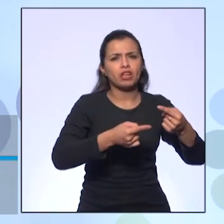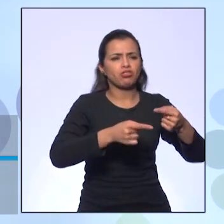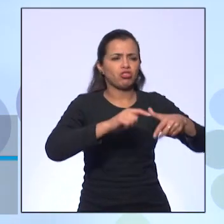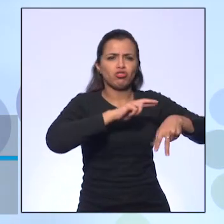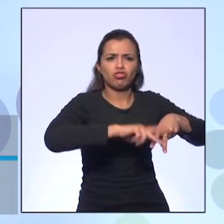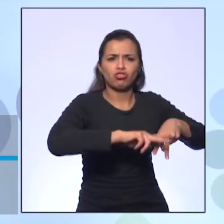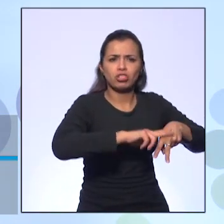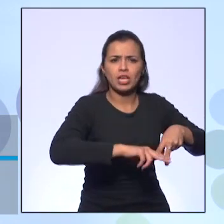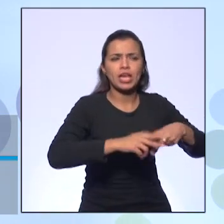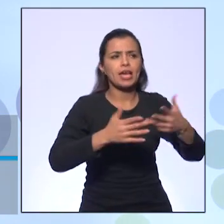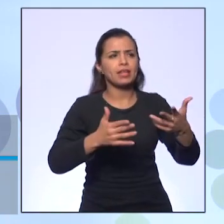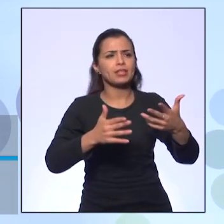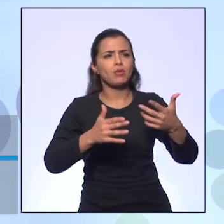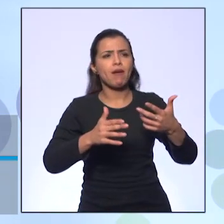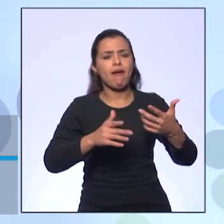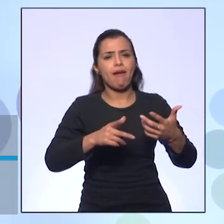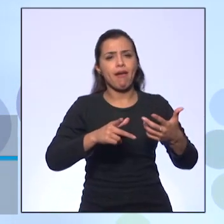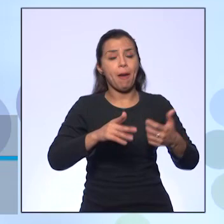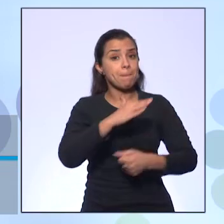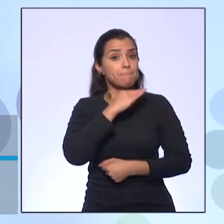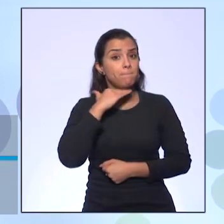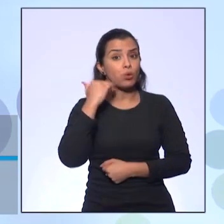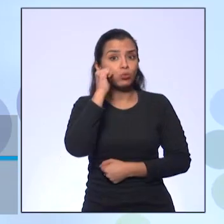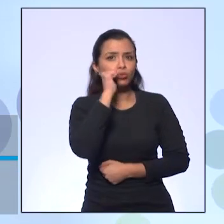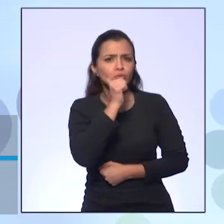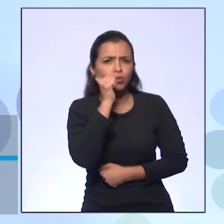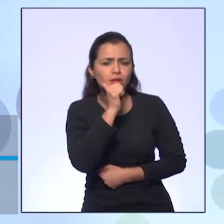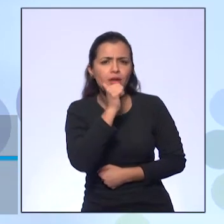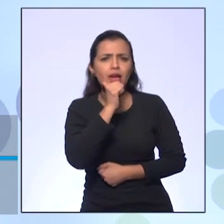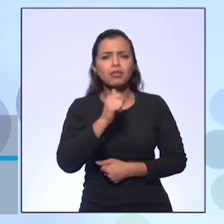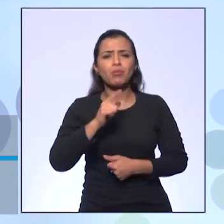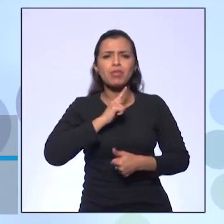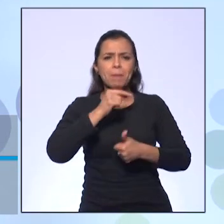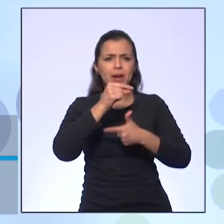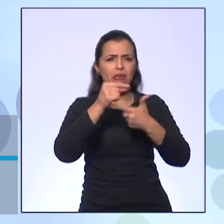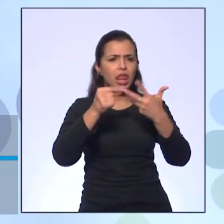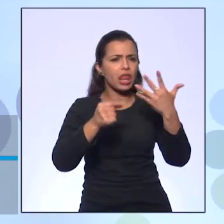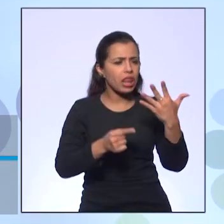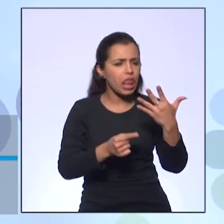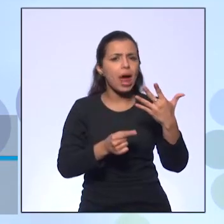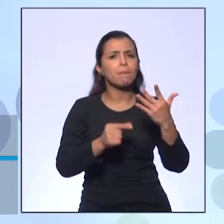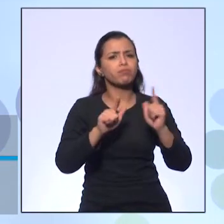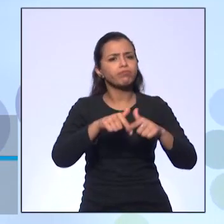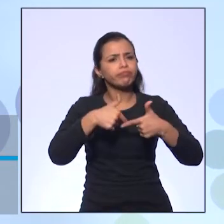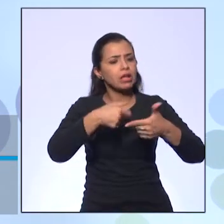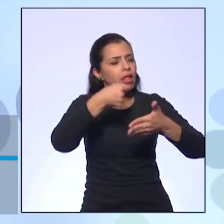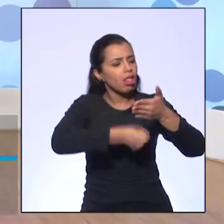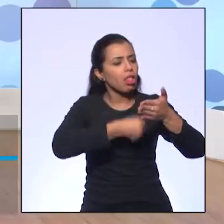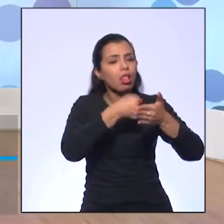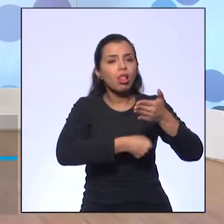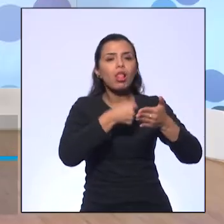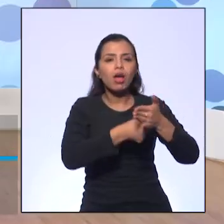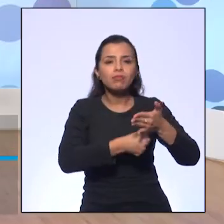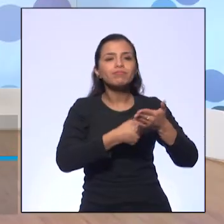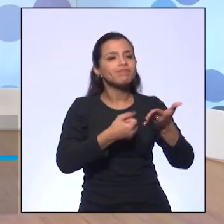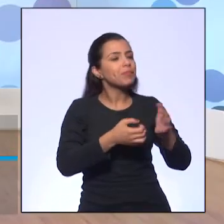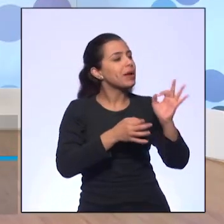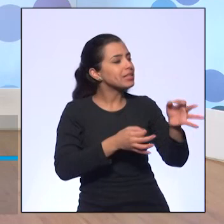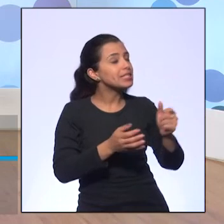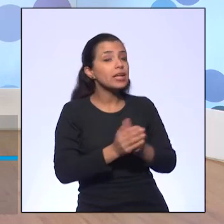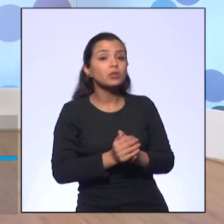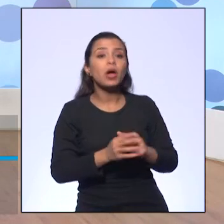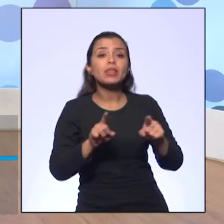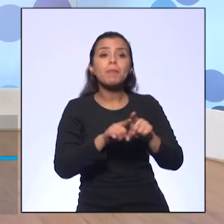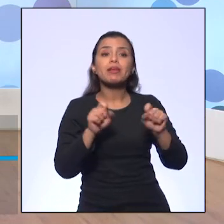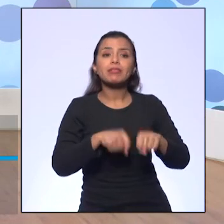de feminicídio, ou seja, estamos debatendo trabalho, verdade, professora, isso mesmo, e podemos